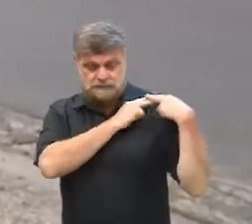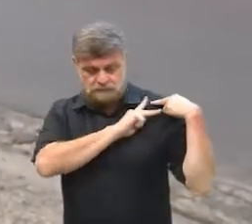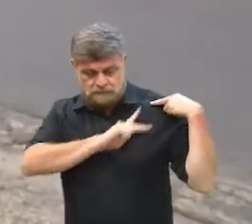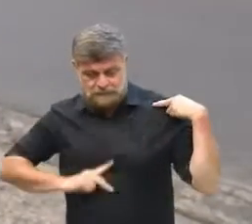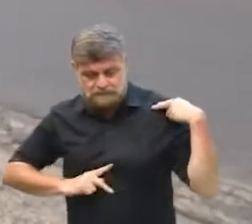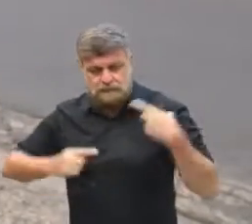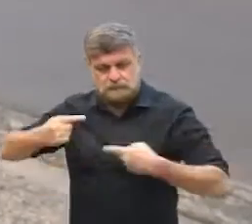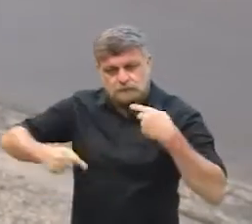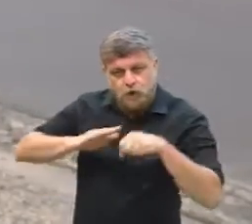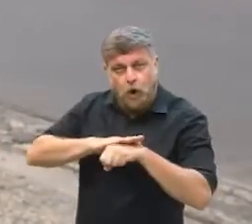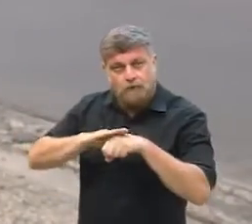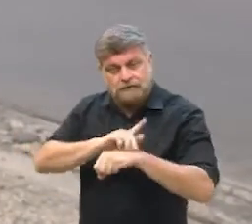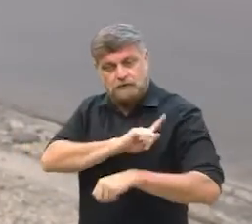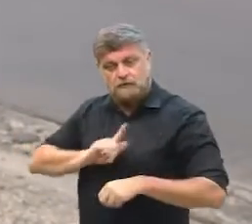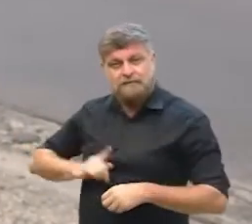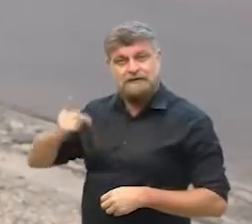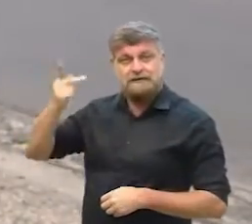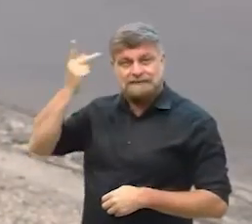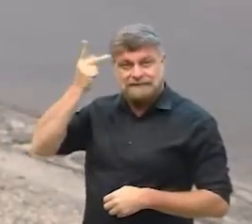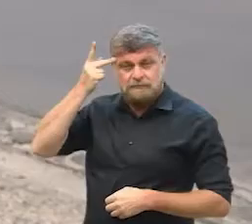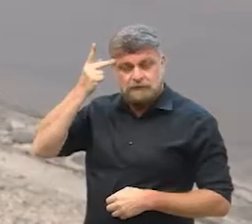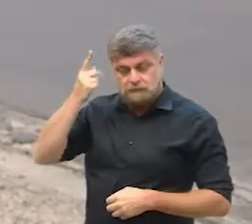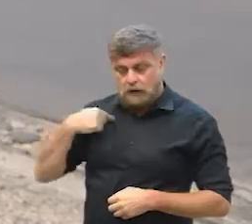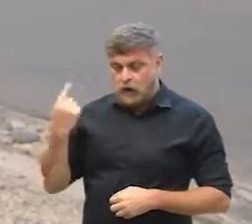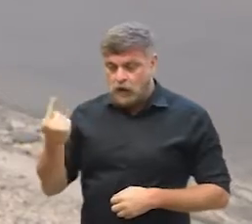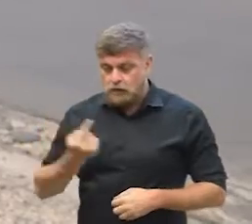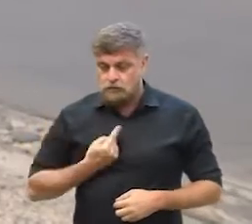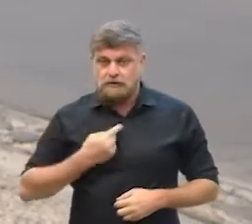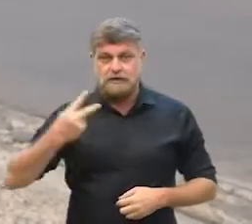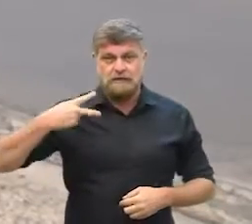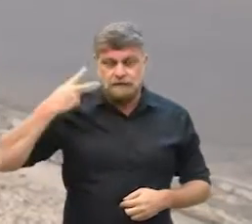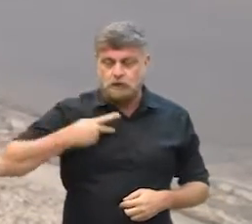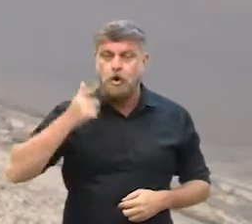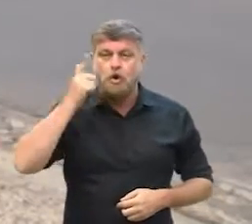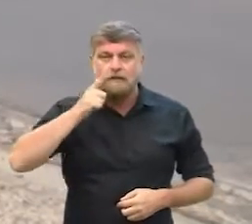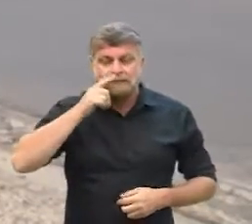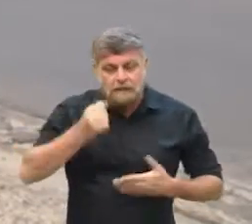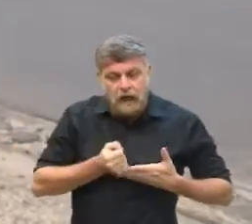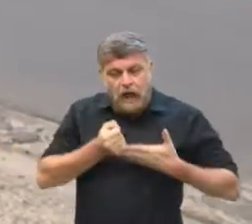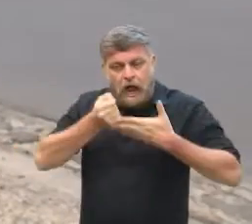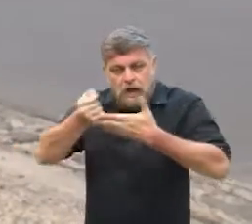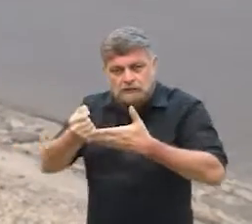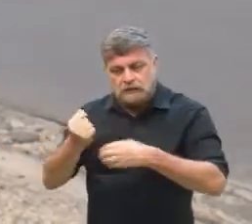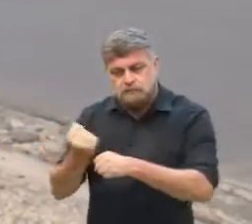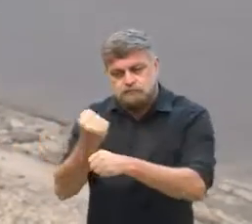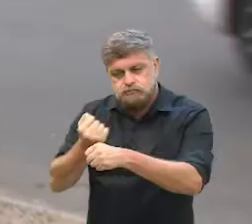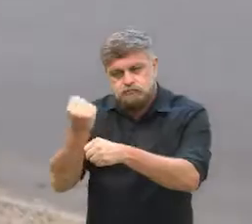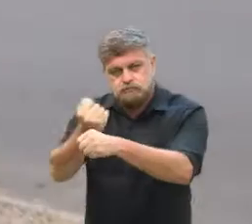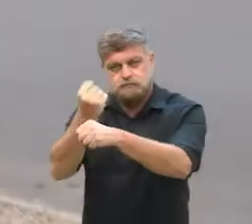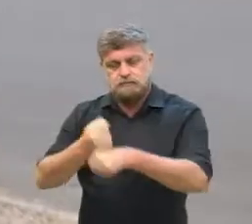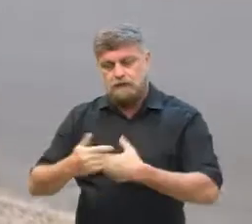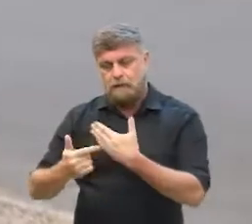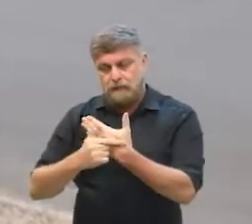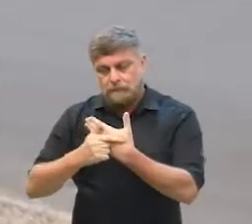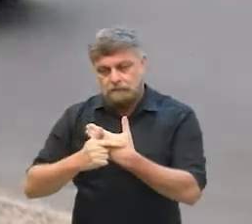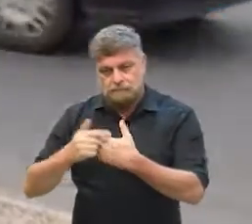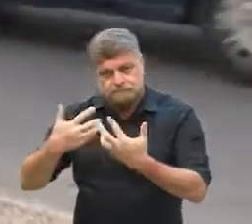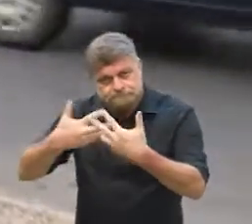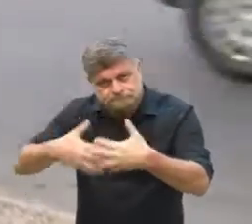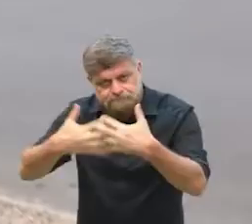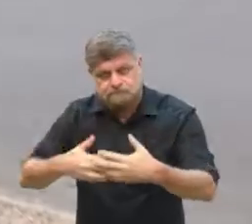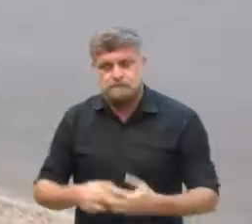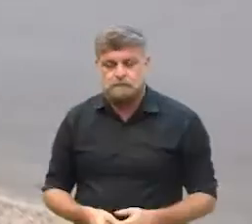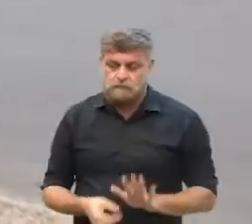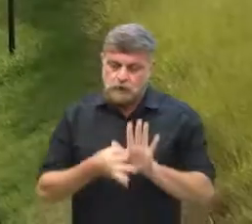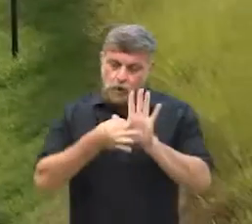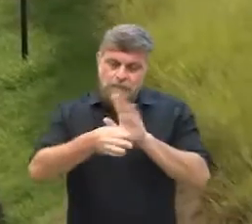um diálogo com o governo do estado para ver o que nós no Poder Legislativo podemos ajudar para que essa obra saia do papel. Para o Jefferson,